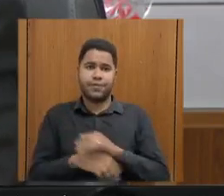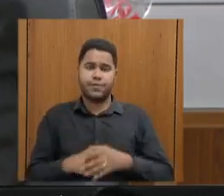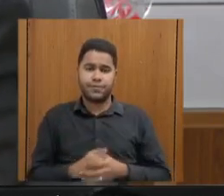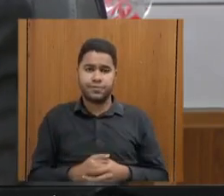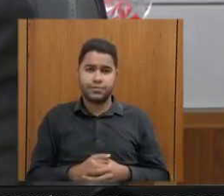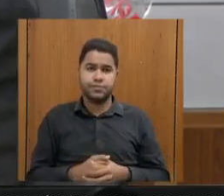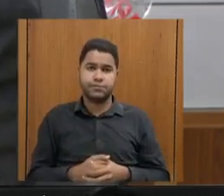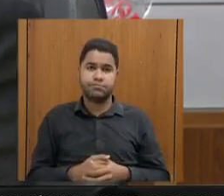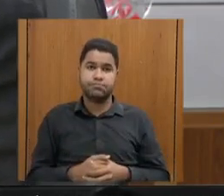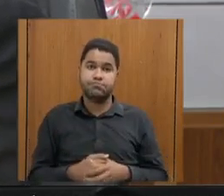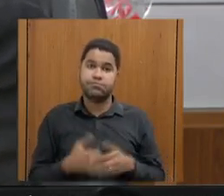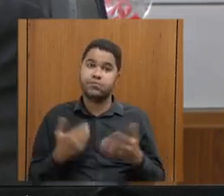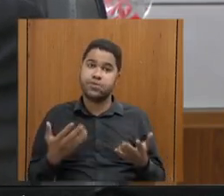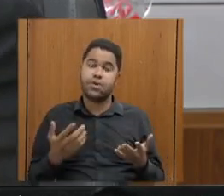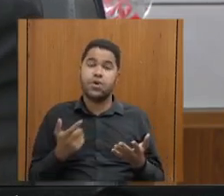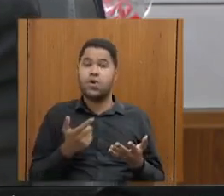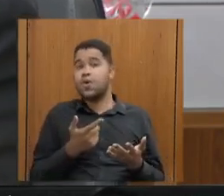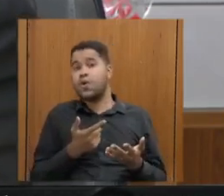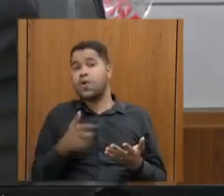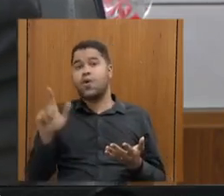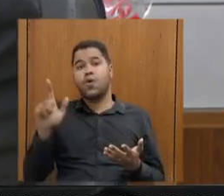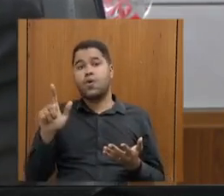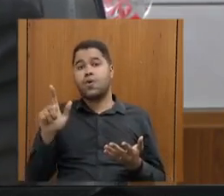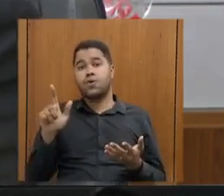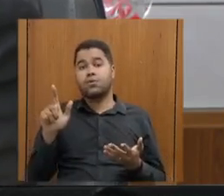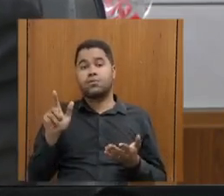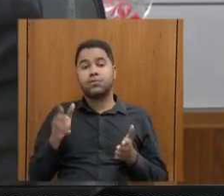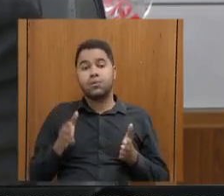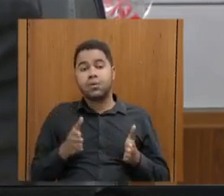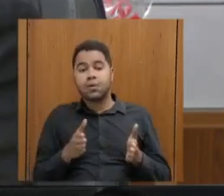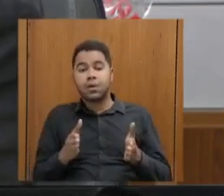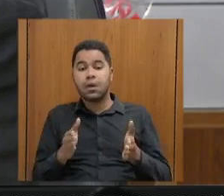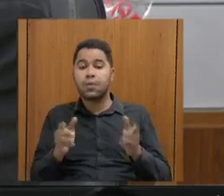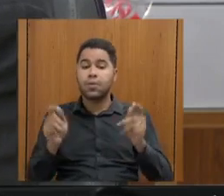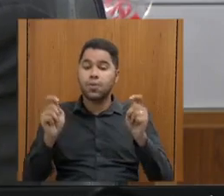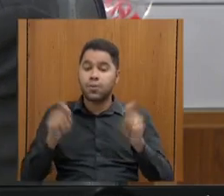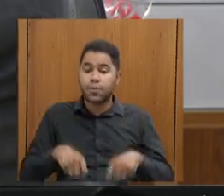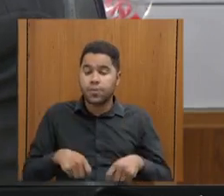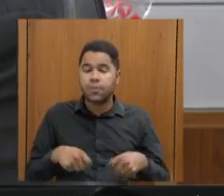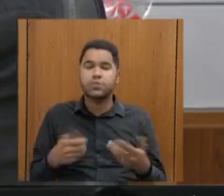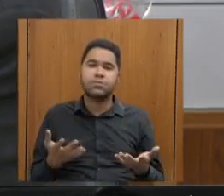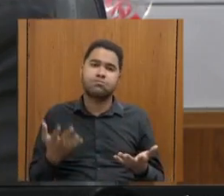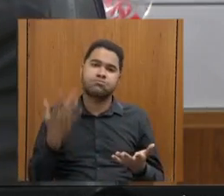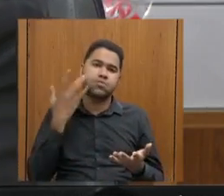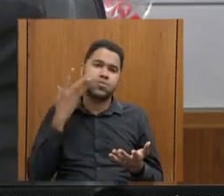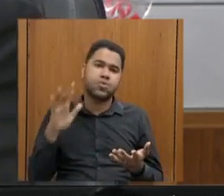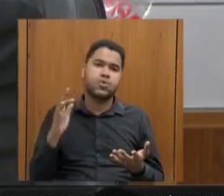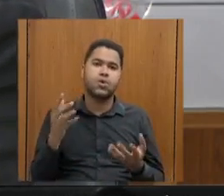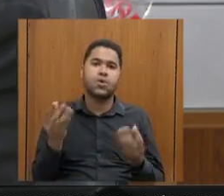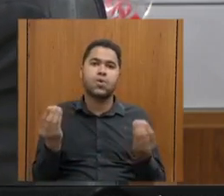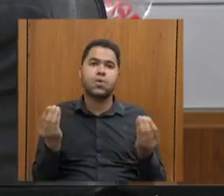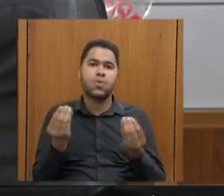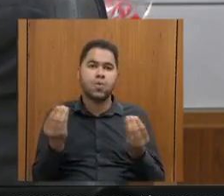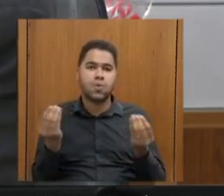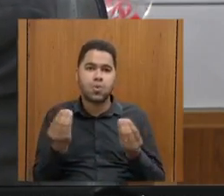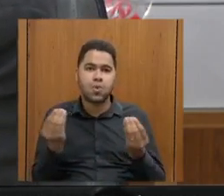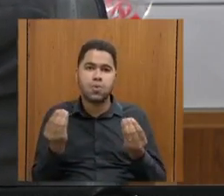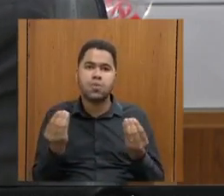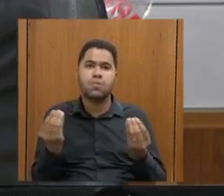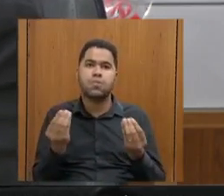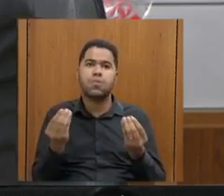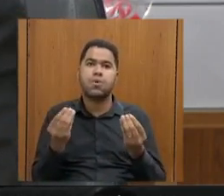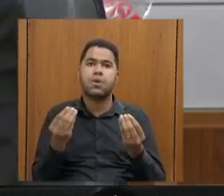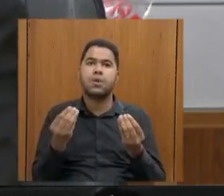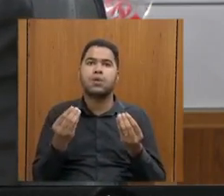o que é assim tem outros outros caminhos que poderiam ser eu não sei como é que tá a questão das